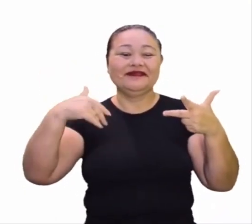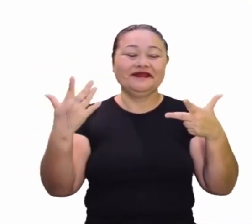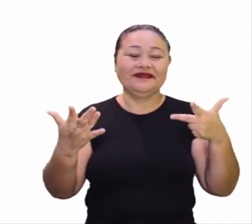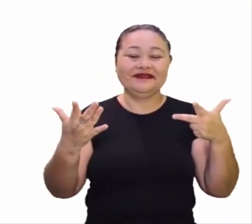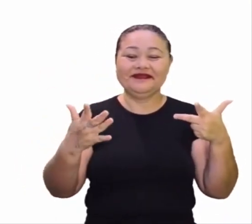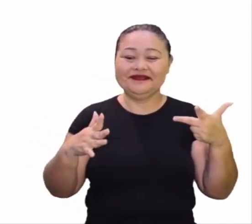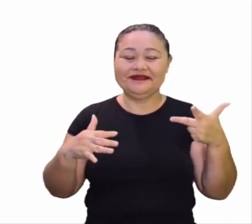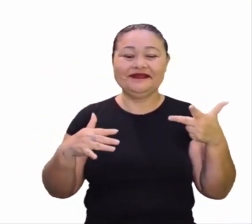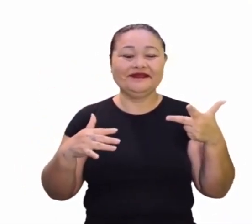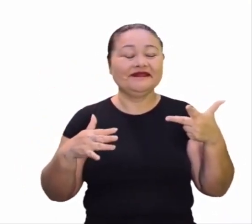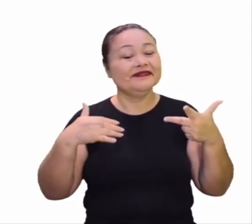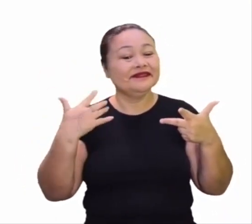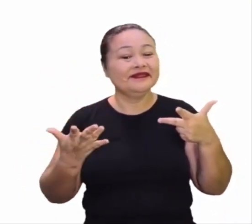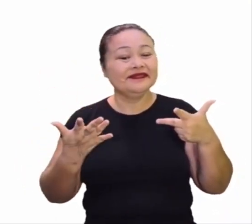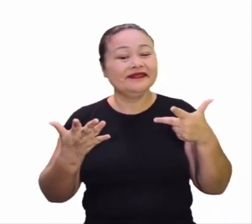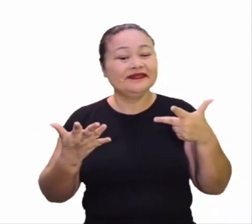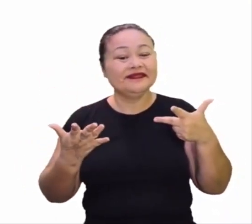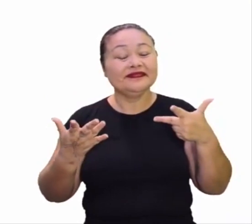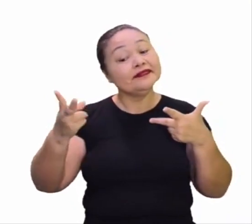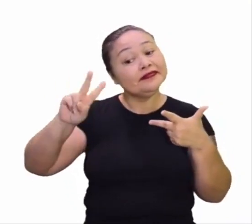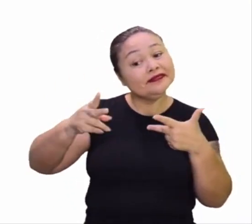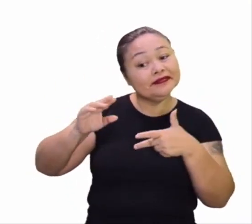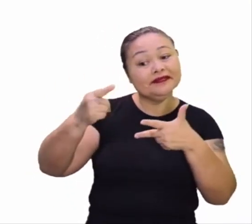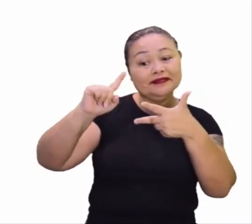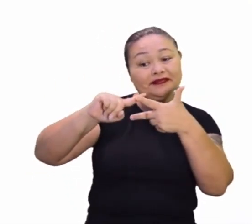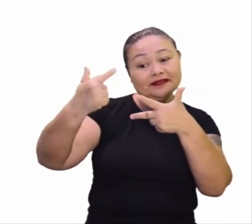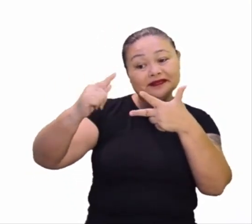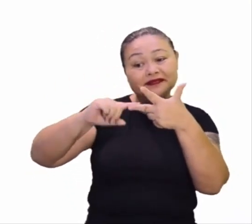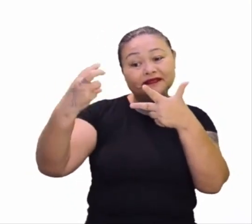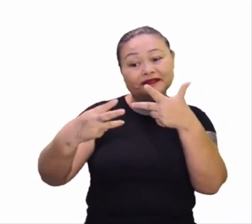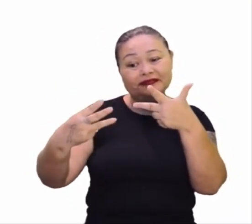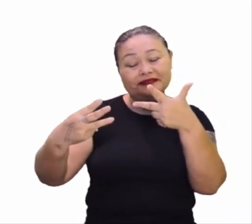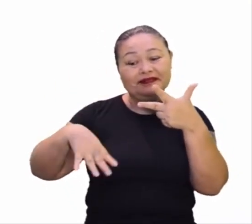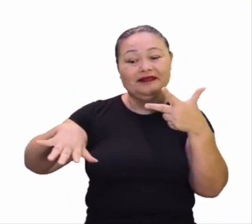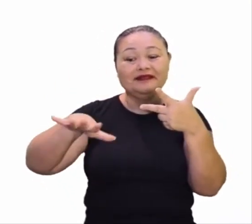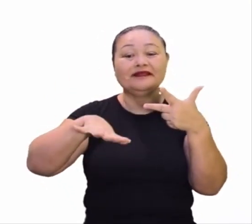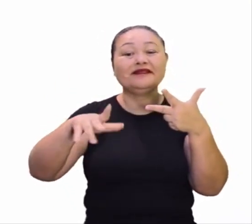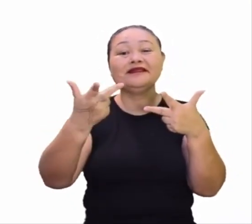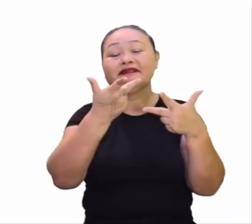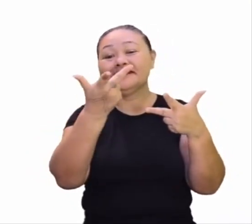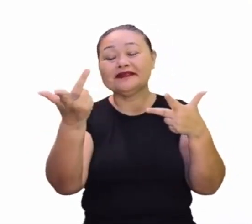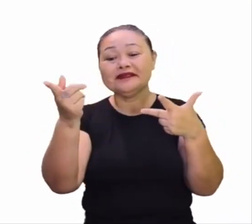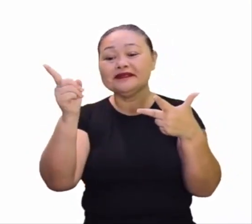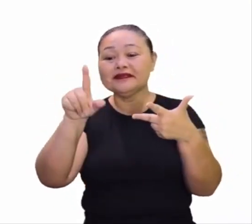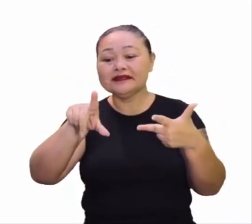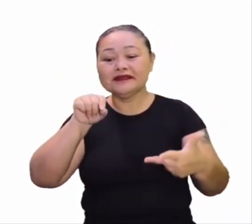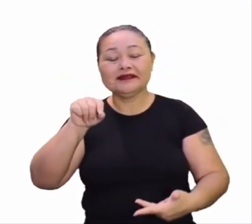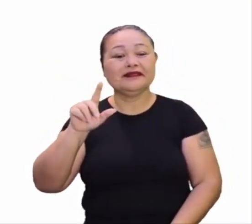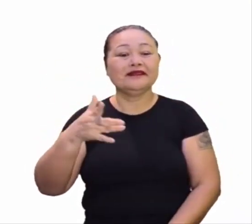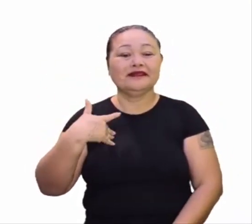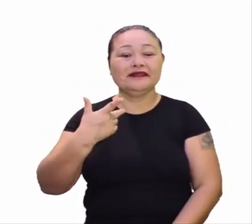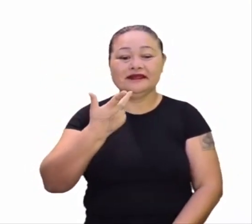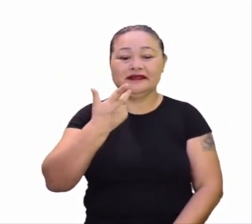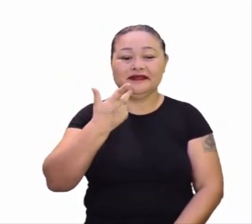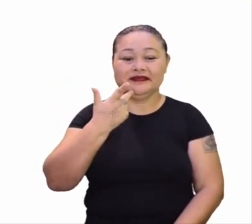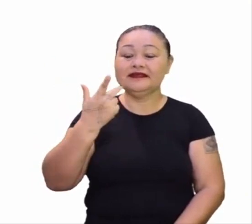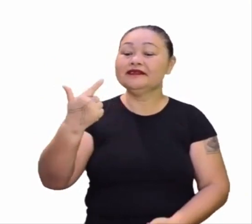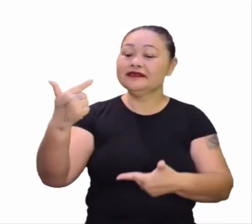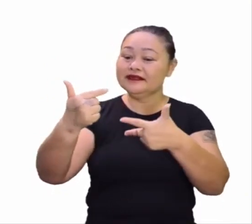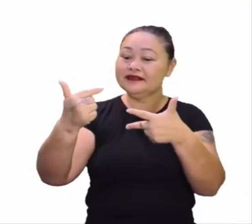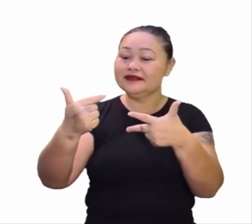Verdade, a galera já está. Não é isso? Aí a gente está em dúvida se é secundário ou terciário. Eita. E aí, Rogério, tu acha que eles acertaram? Tranquilo, foi falar. Secundário, eles